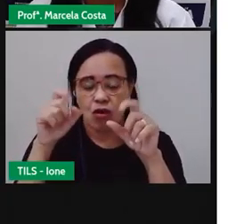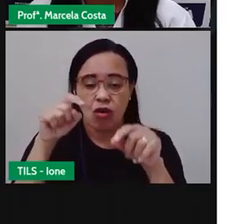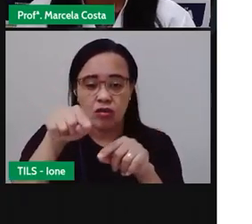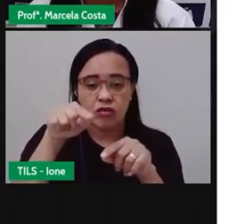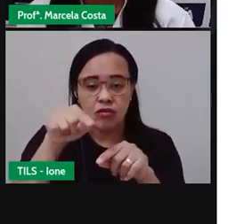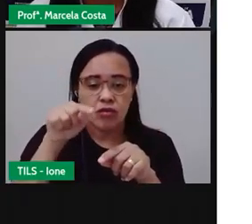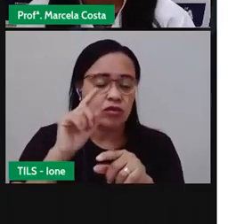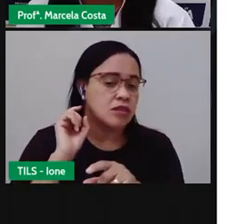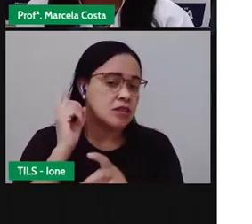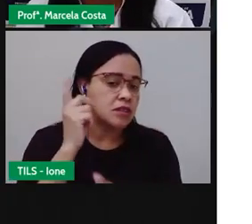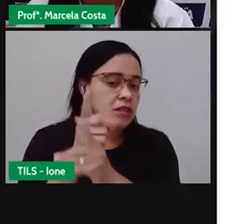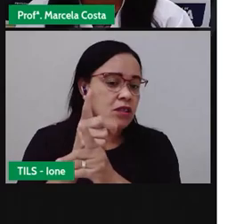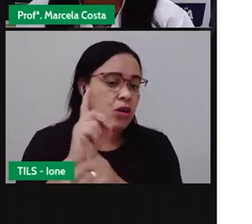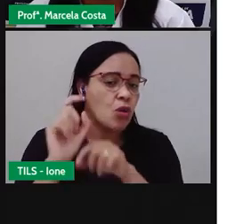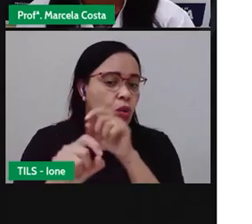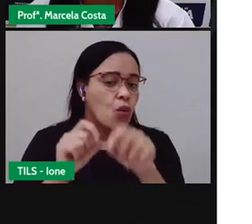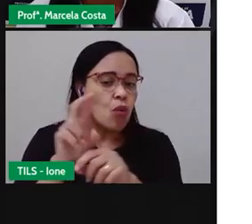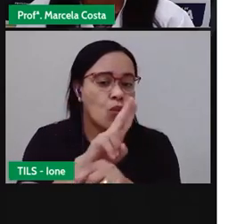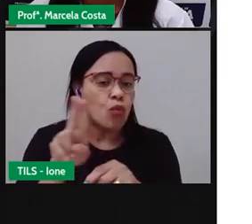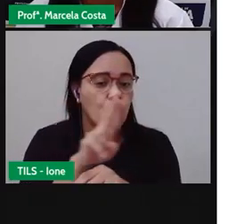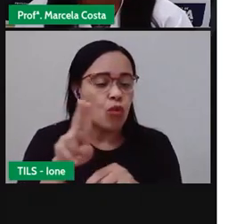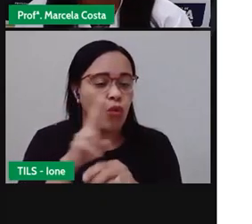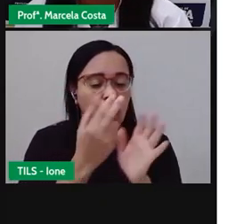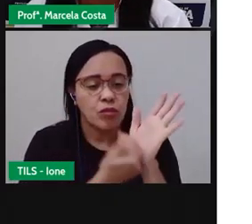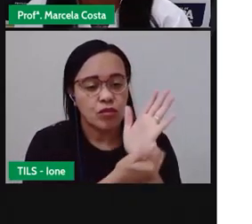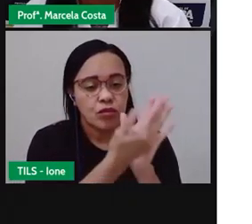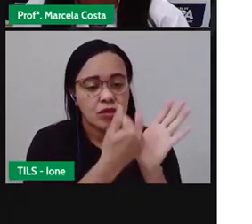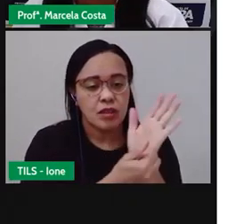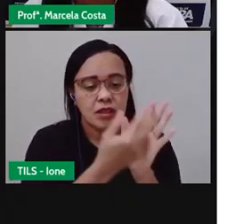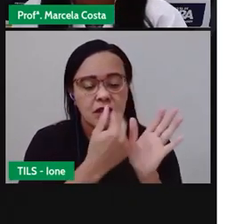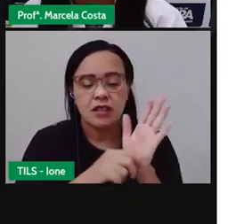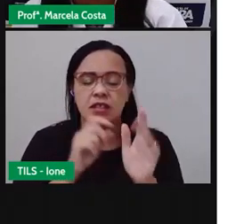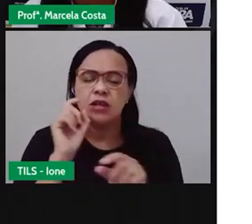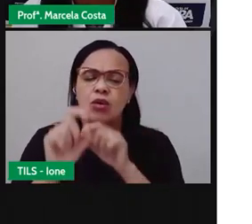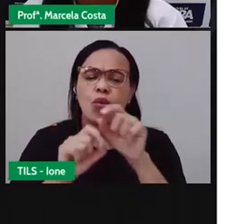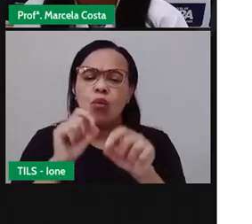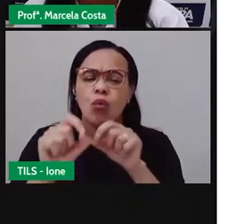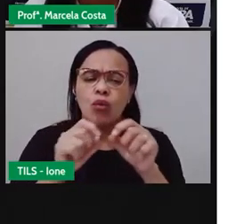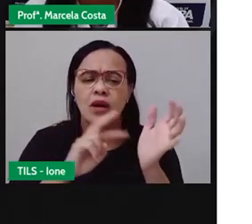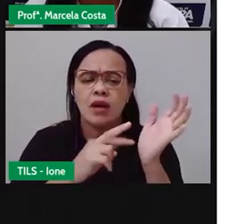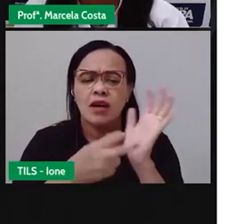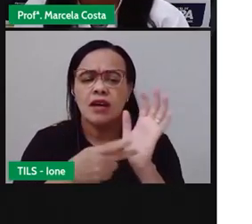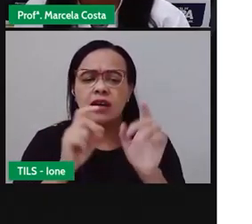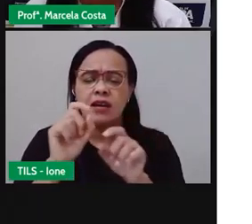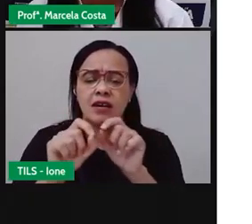identificando o nome dessas imagens, né? O que é que essas imagens estão representando,